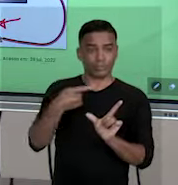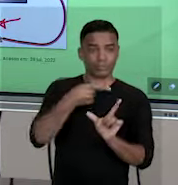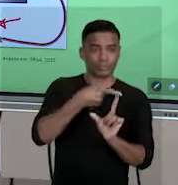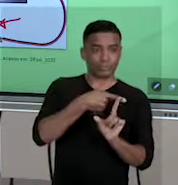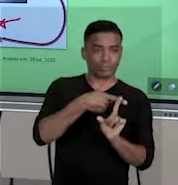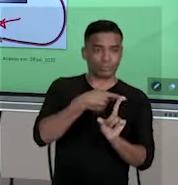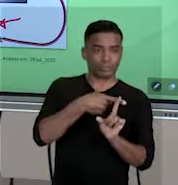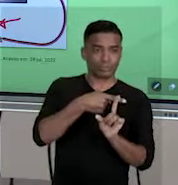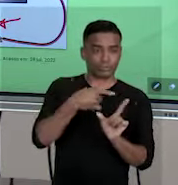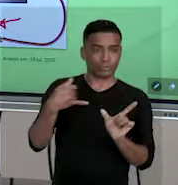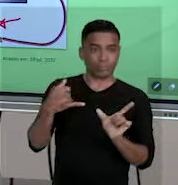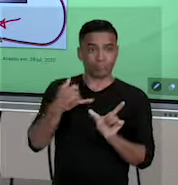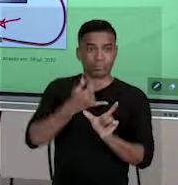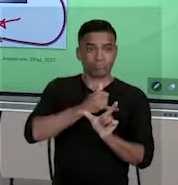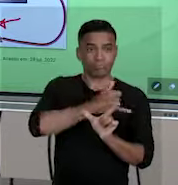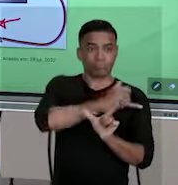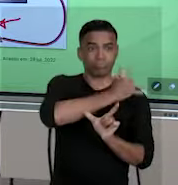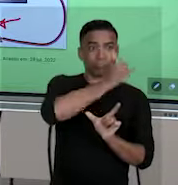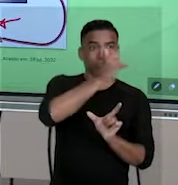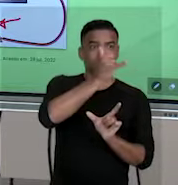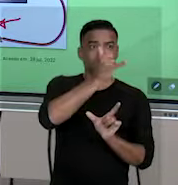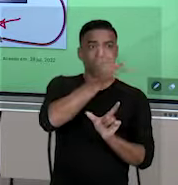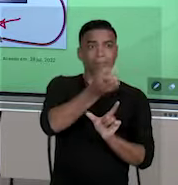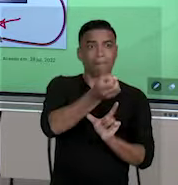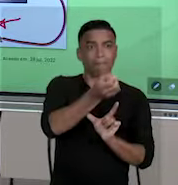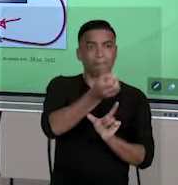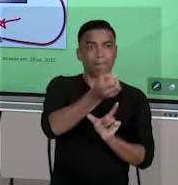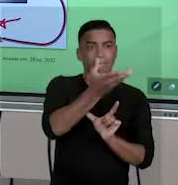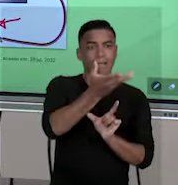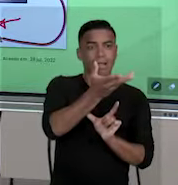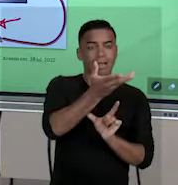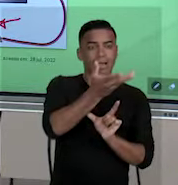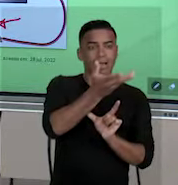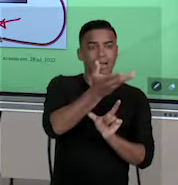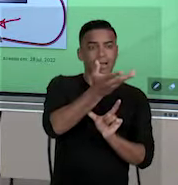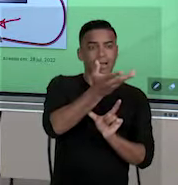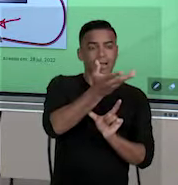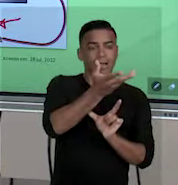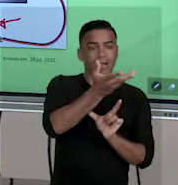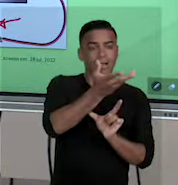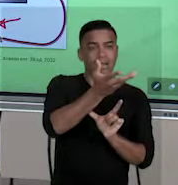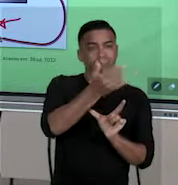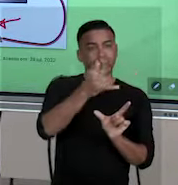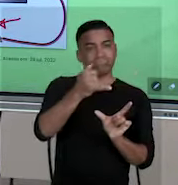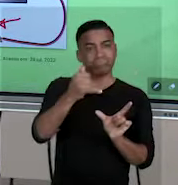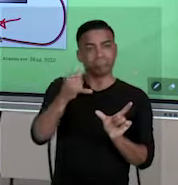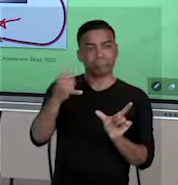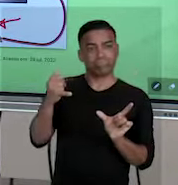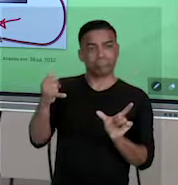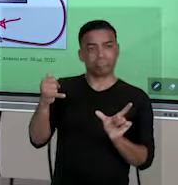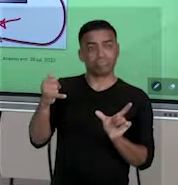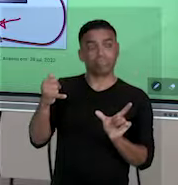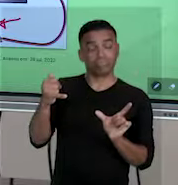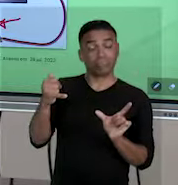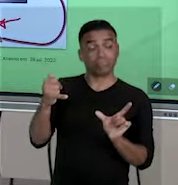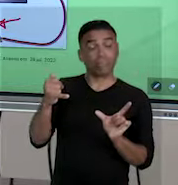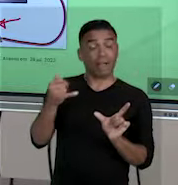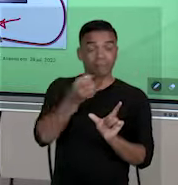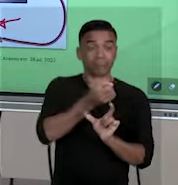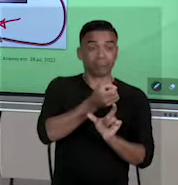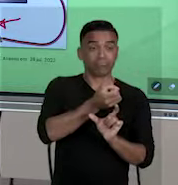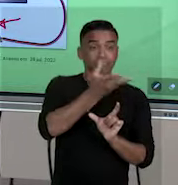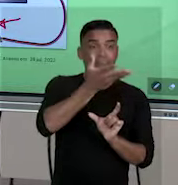corrente elétrica vai caminhar por esse fio, passa aqui dentro dessa lâmpada, podendo